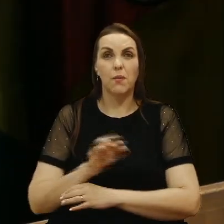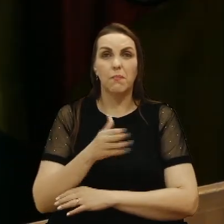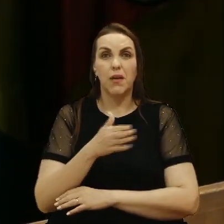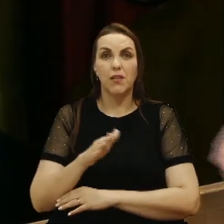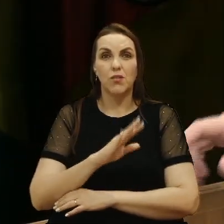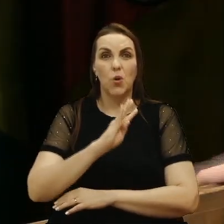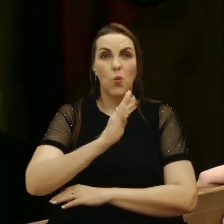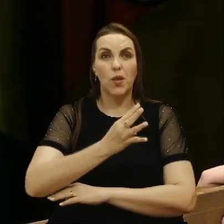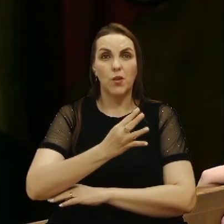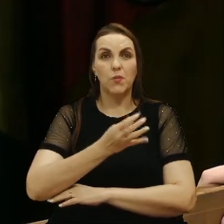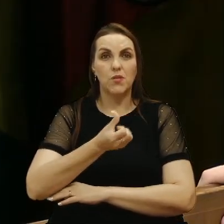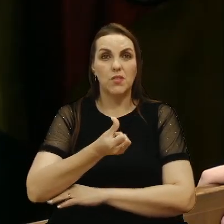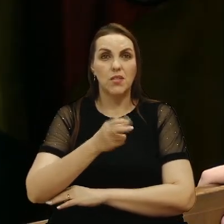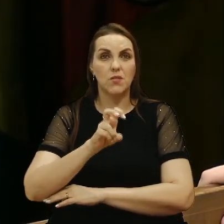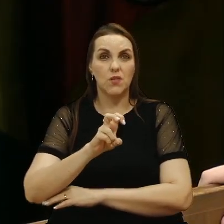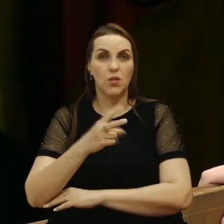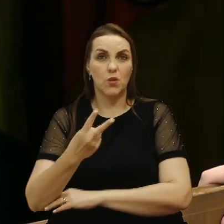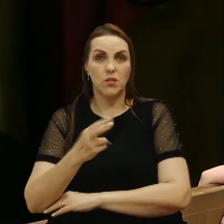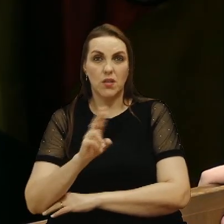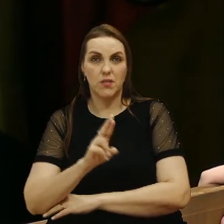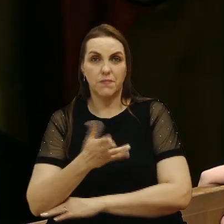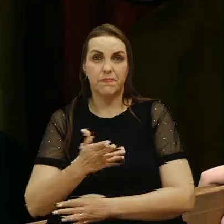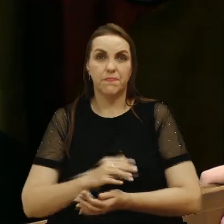R$ 4.652.